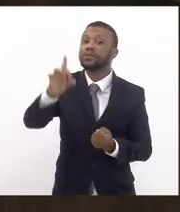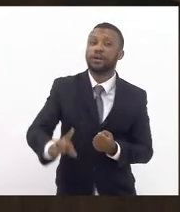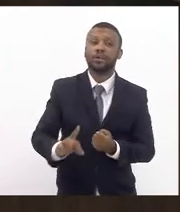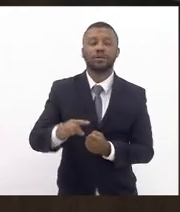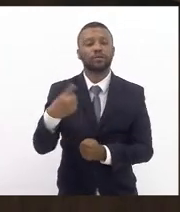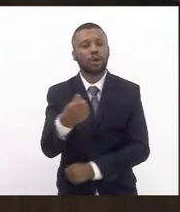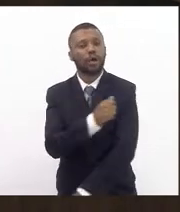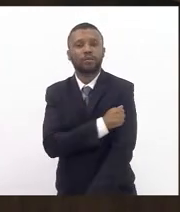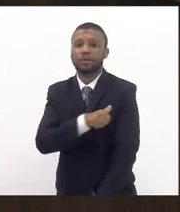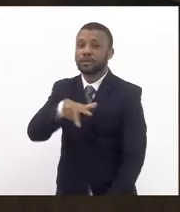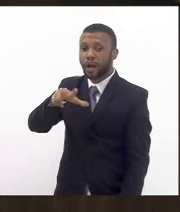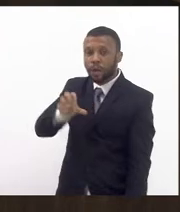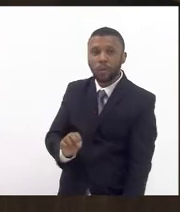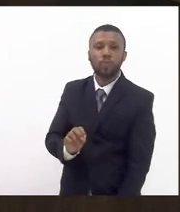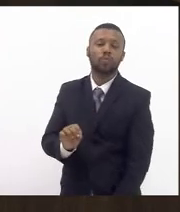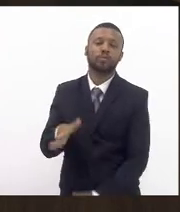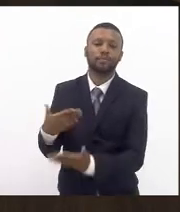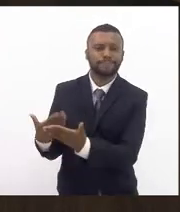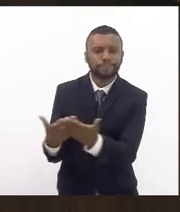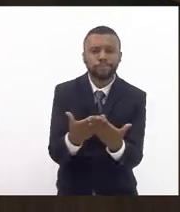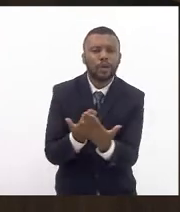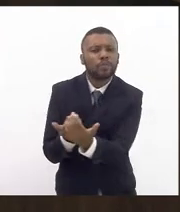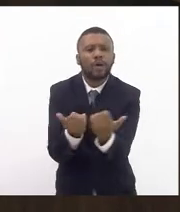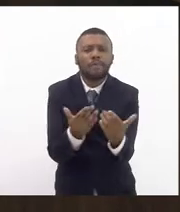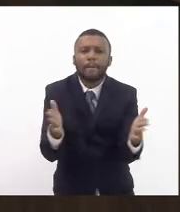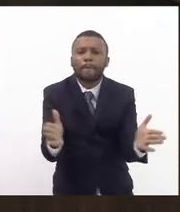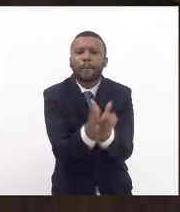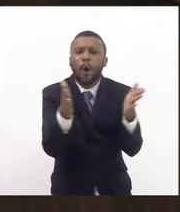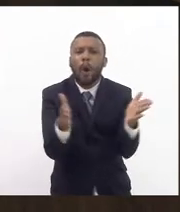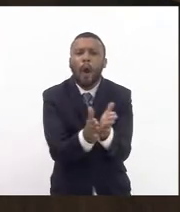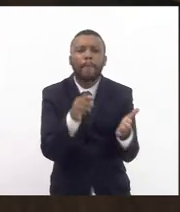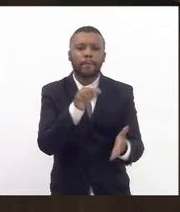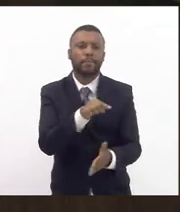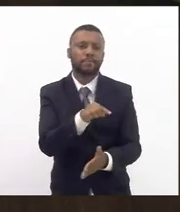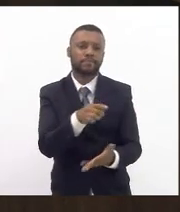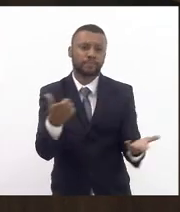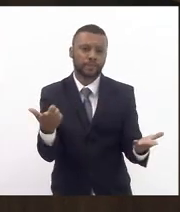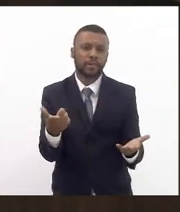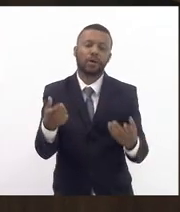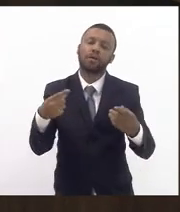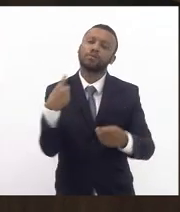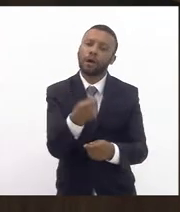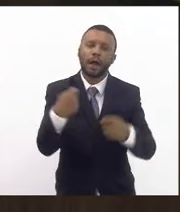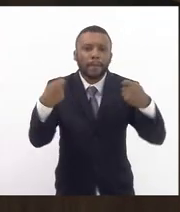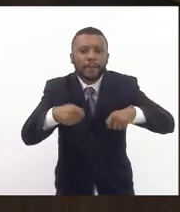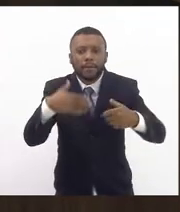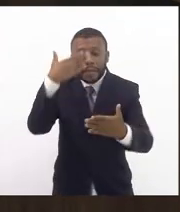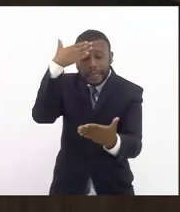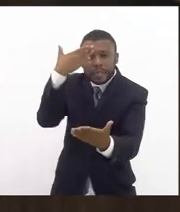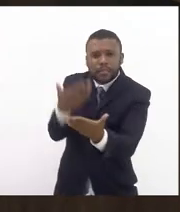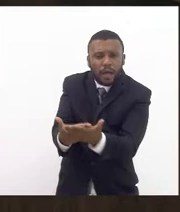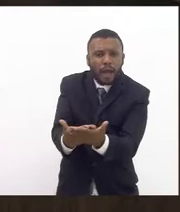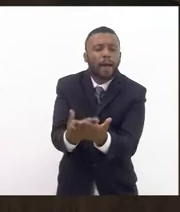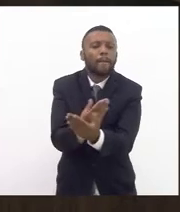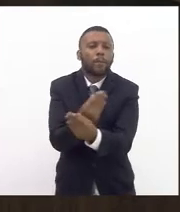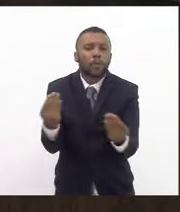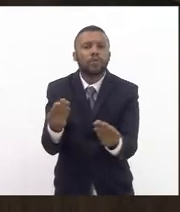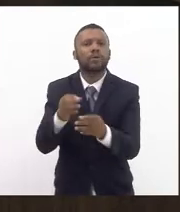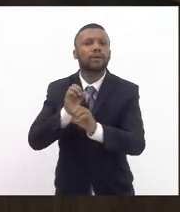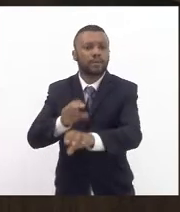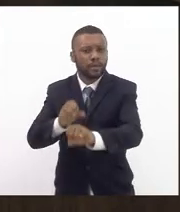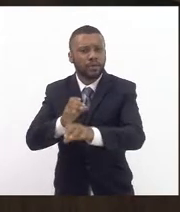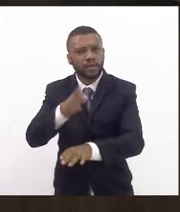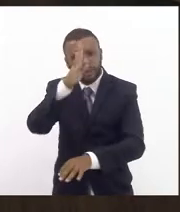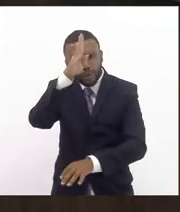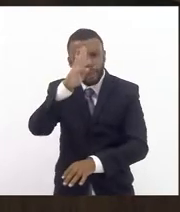nossos estudantes, aos nossos jovens mais vulnerabilizados. É preciso acreditar muito na educação pública